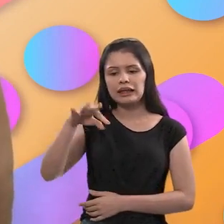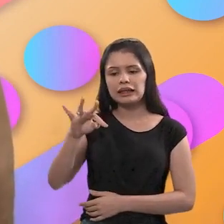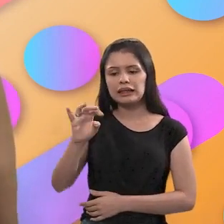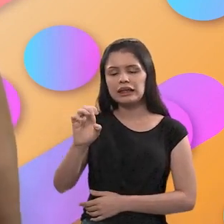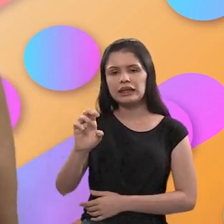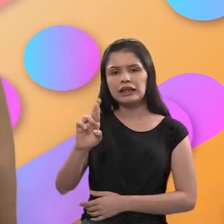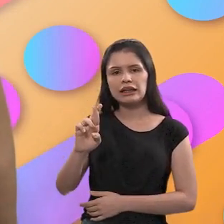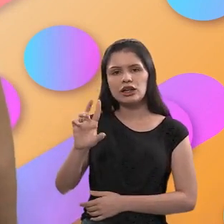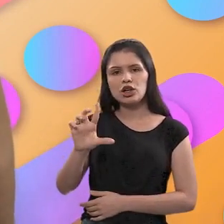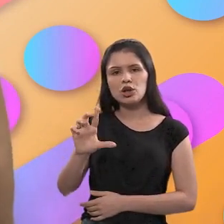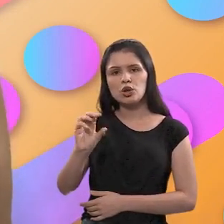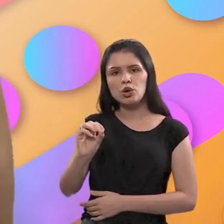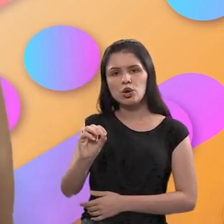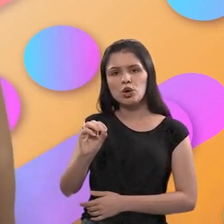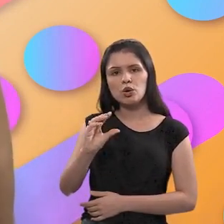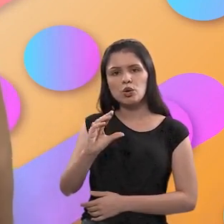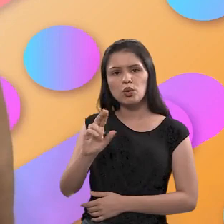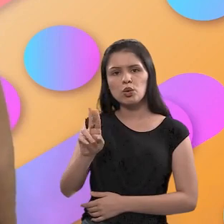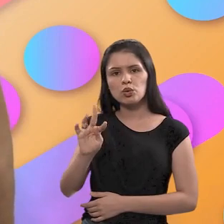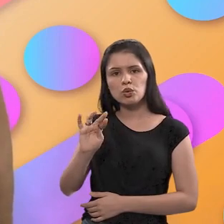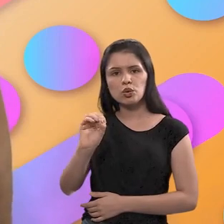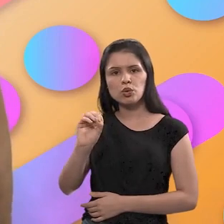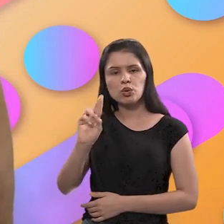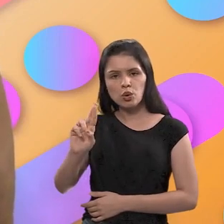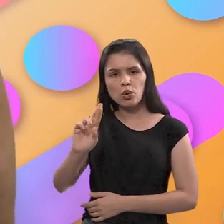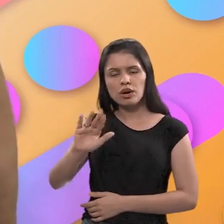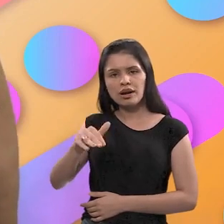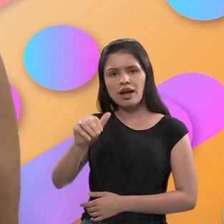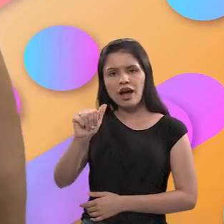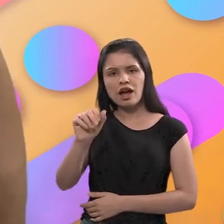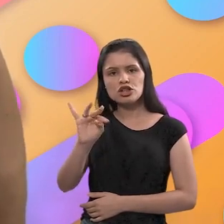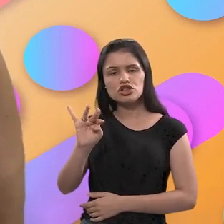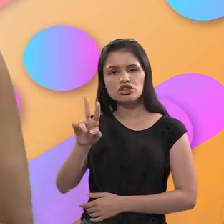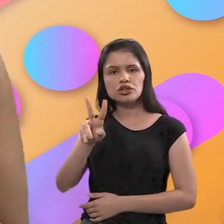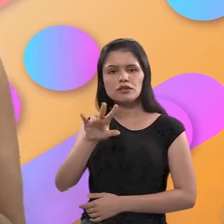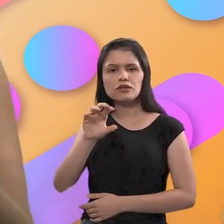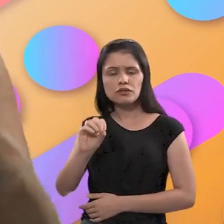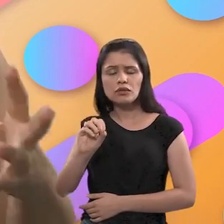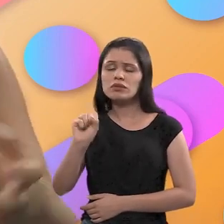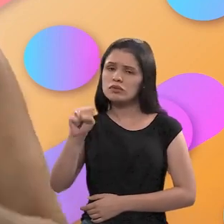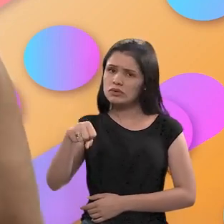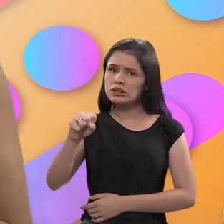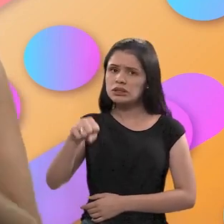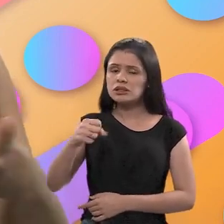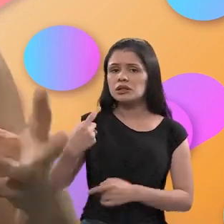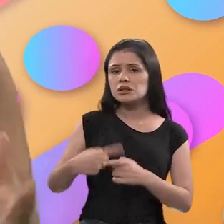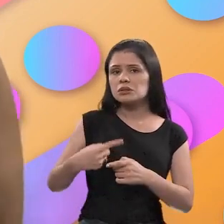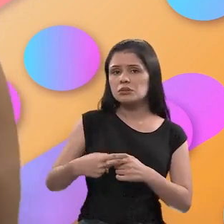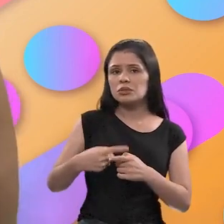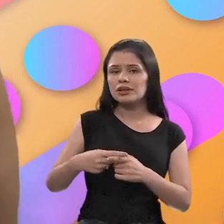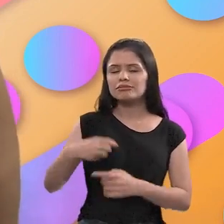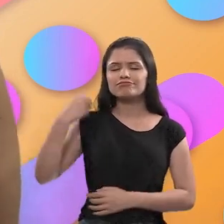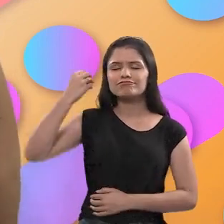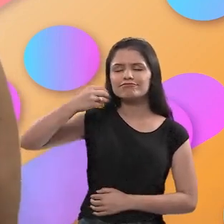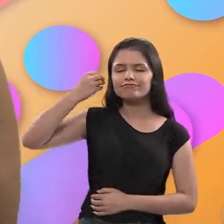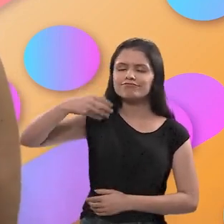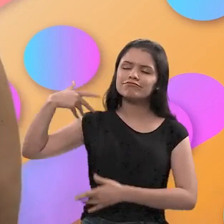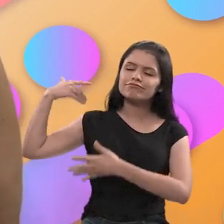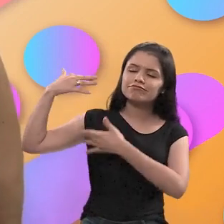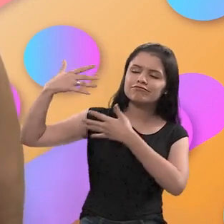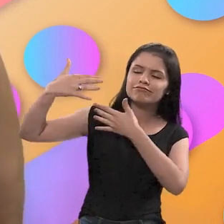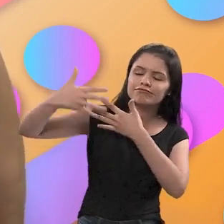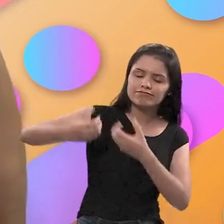ele faz vão dar o tom dessa interpretação e ele vai estar carregado das experiências que ele tem naquela